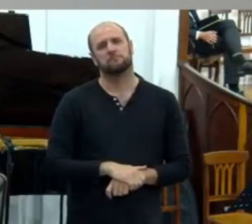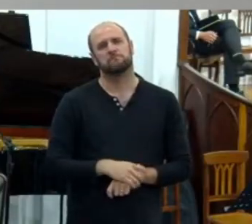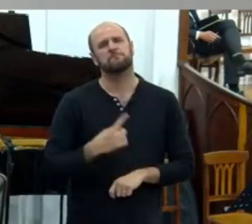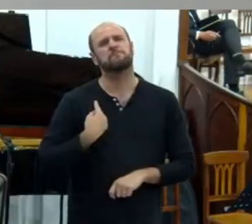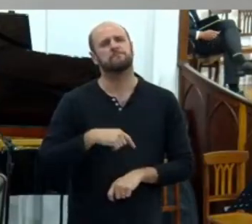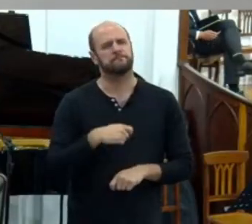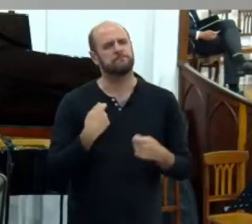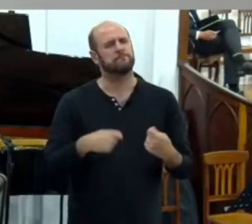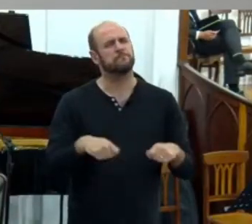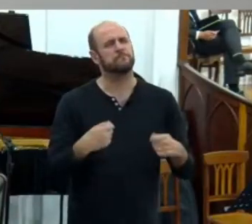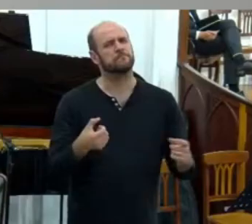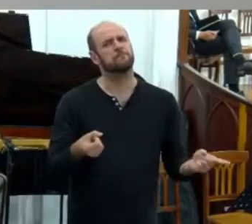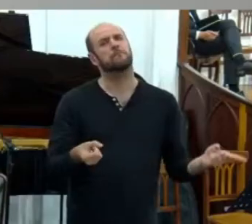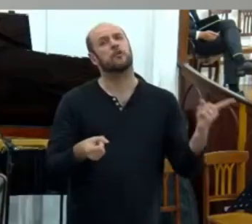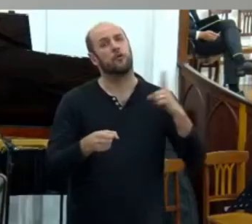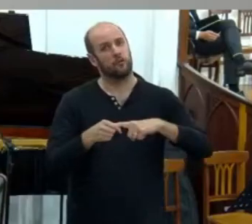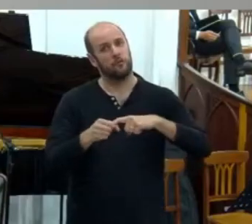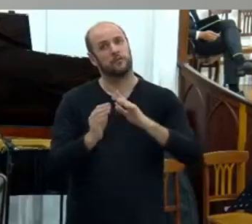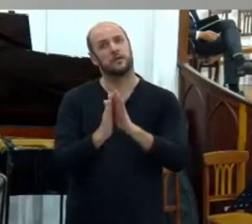Precisamos retornar à Escritura.